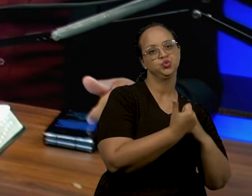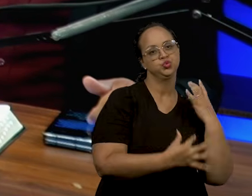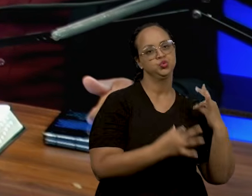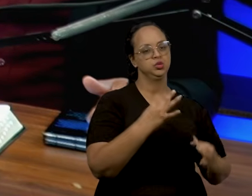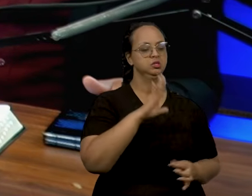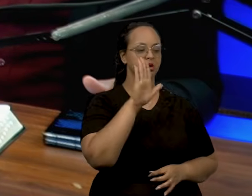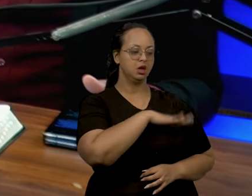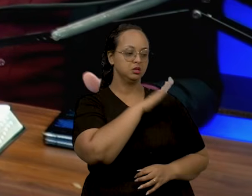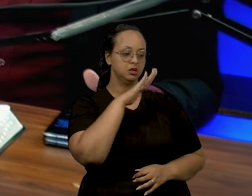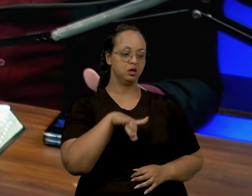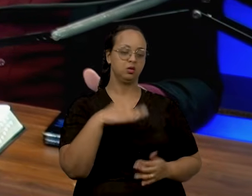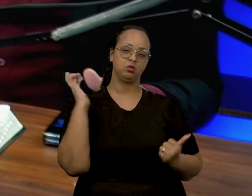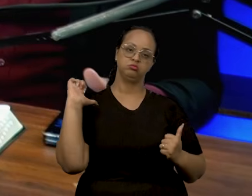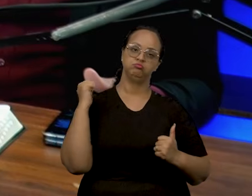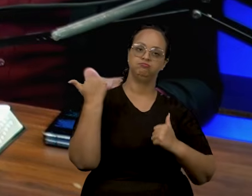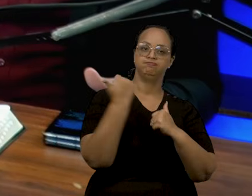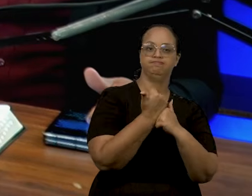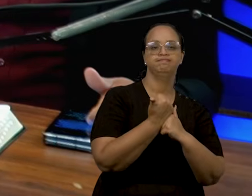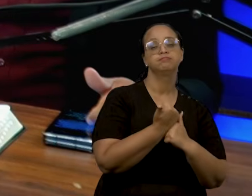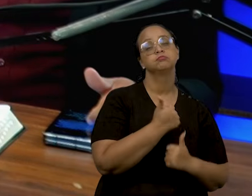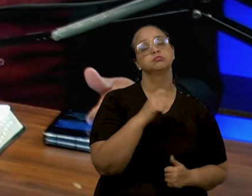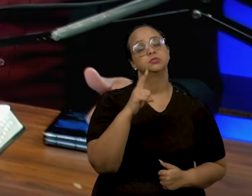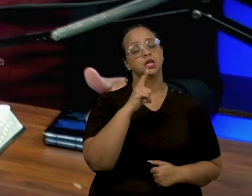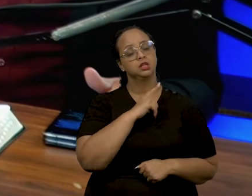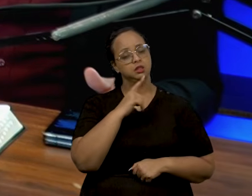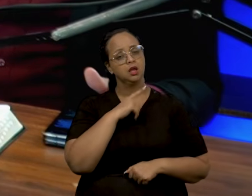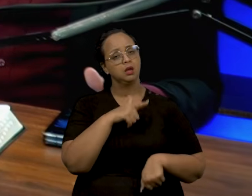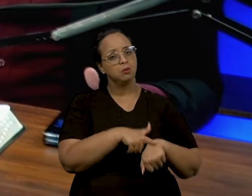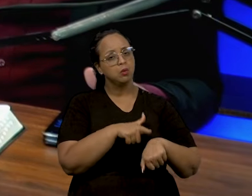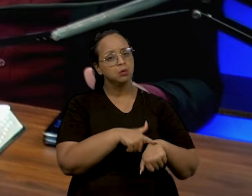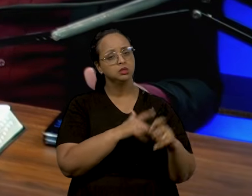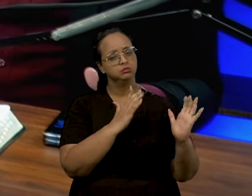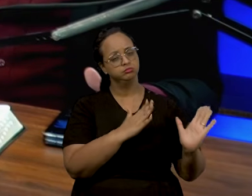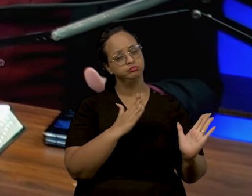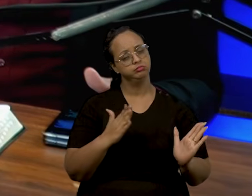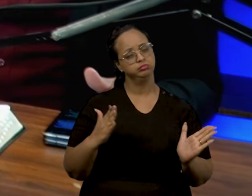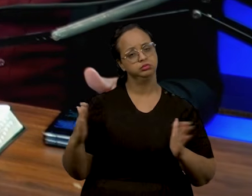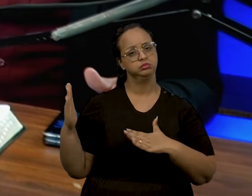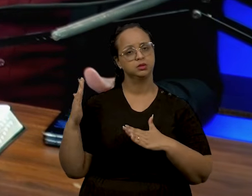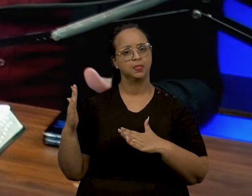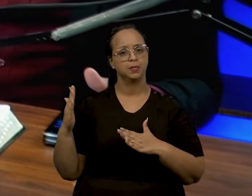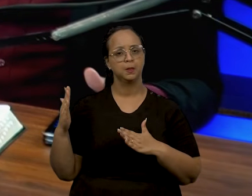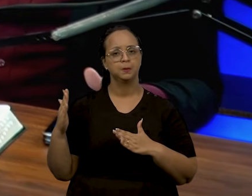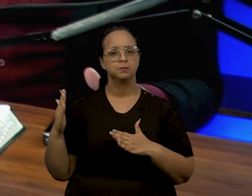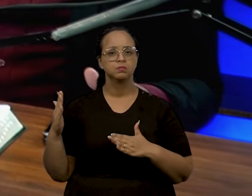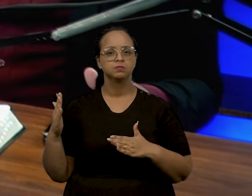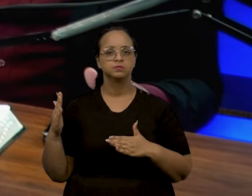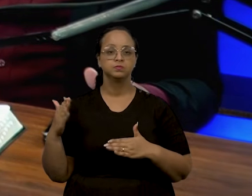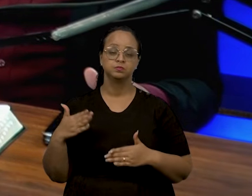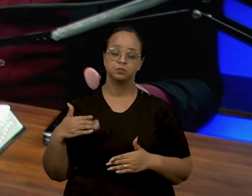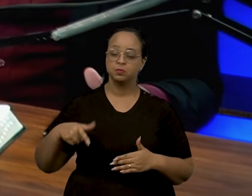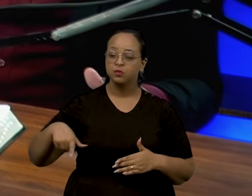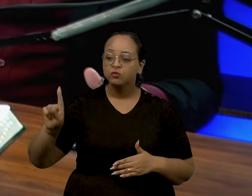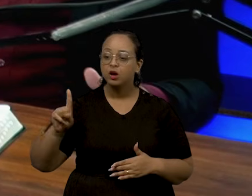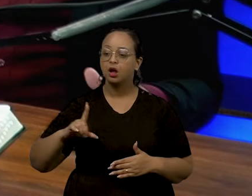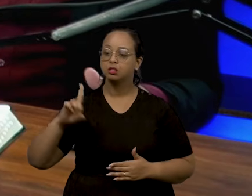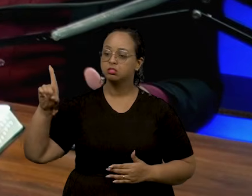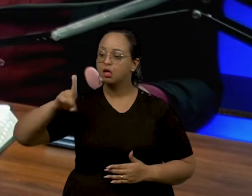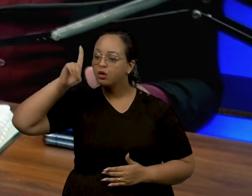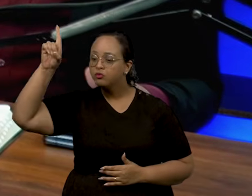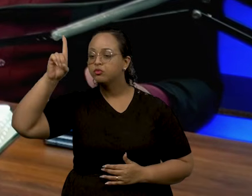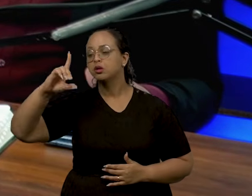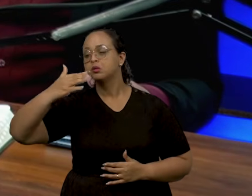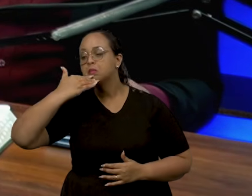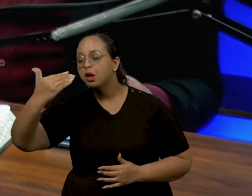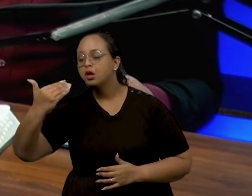por exemplo, até Davi, para levar a Davi a sua demanda, né? Até naquele momento em que Absalão ele se coloca na porta para receber